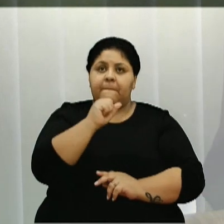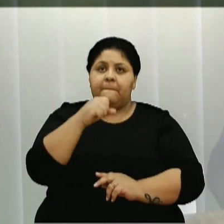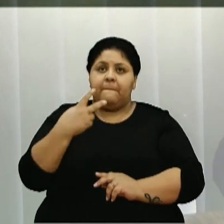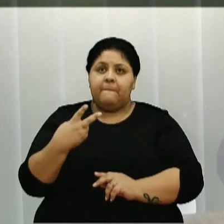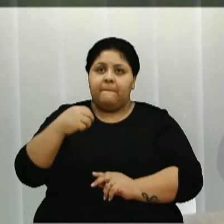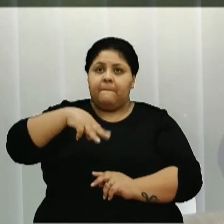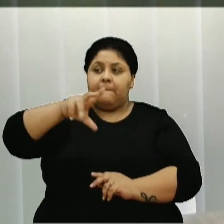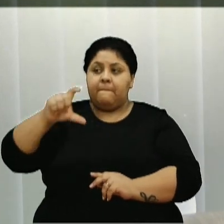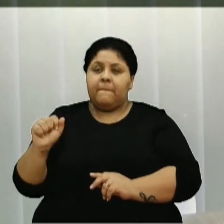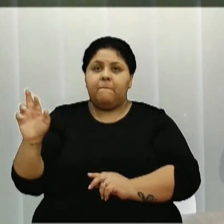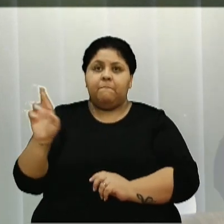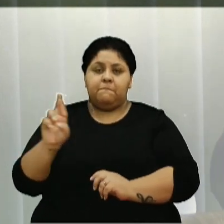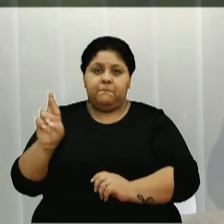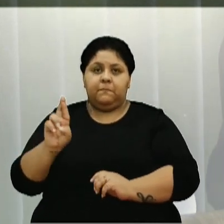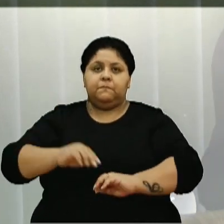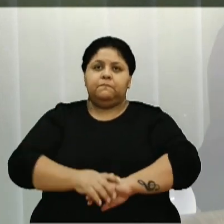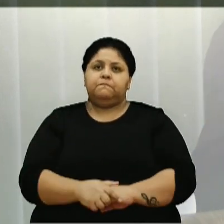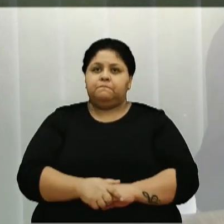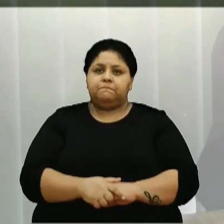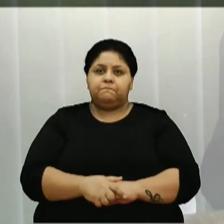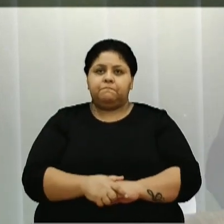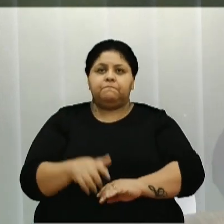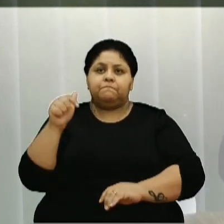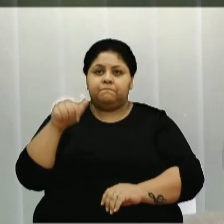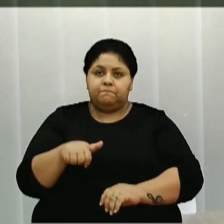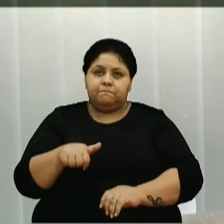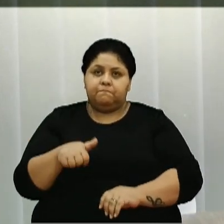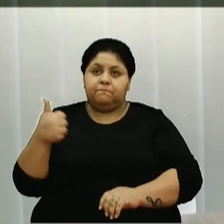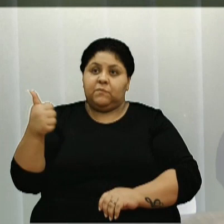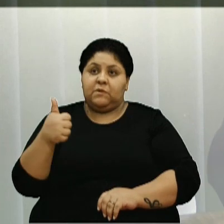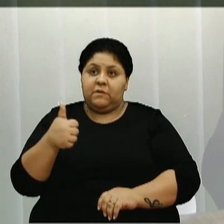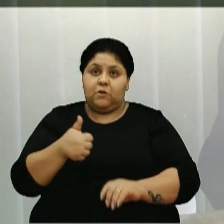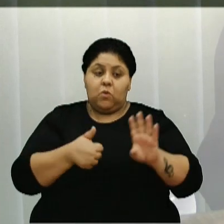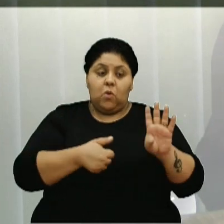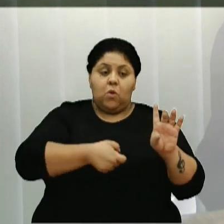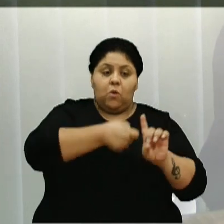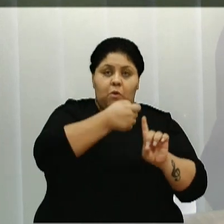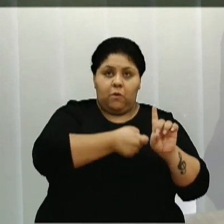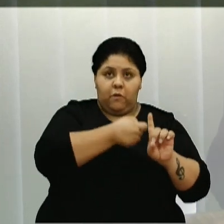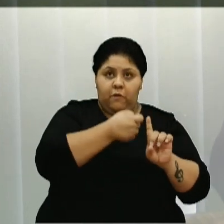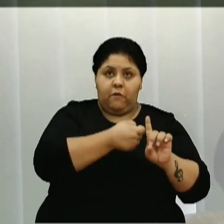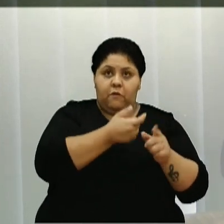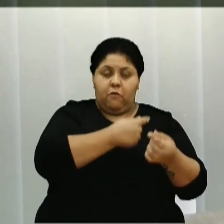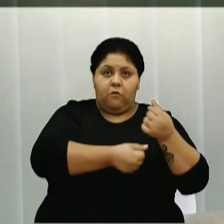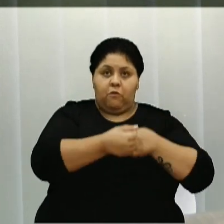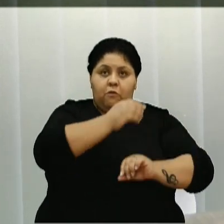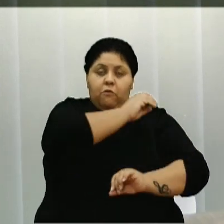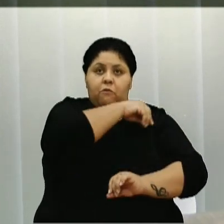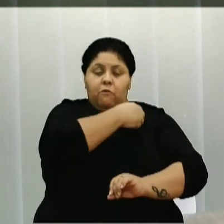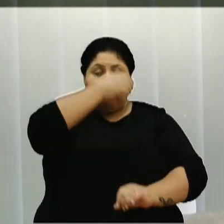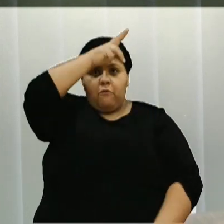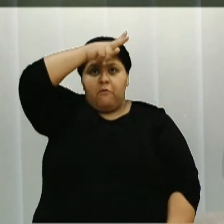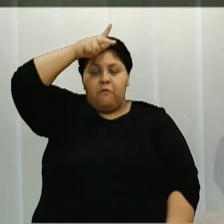182 milhões de reais. Neste primeiro quadrimestre, a situação financeira do orçamento da